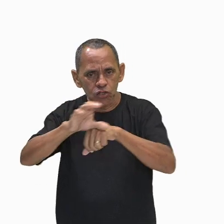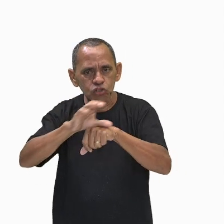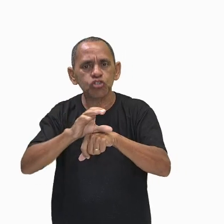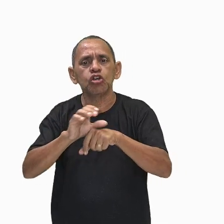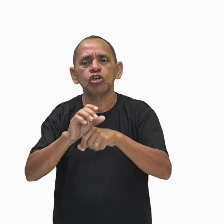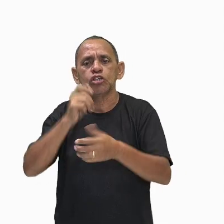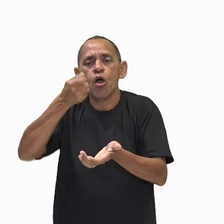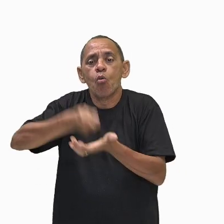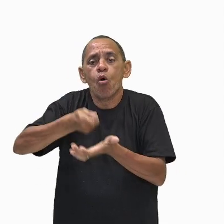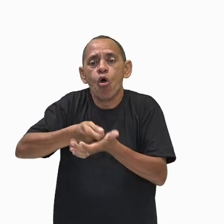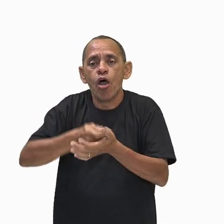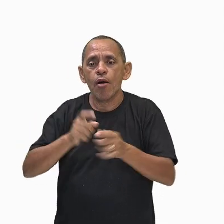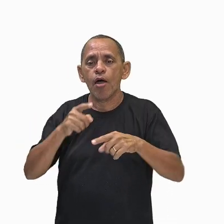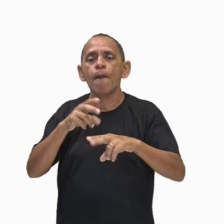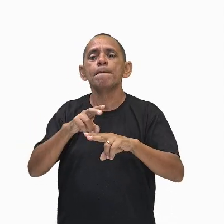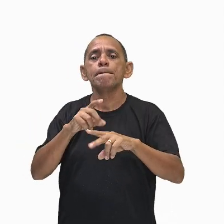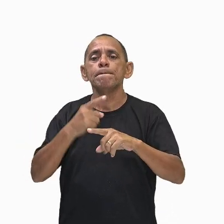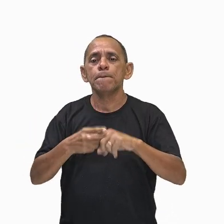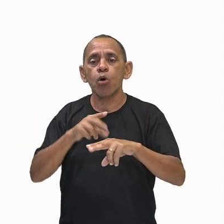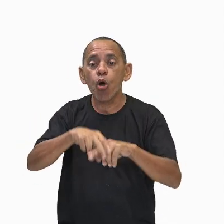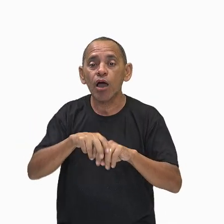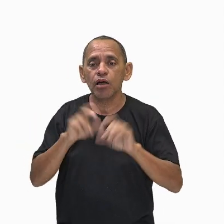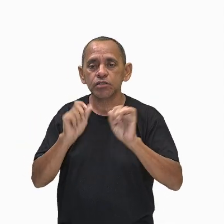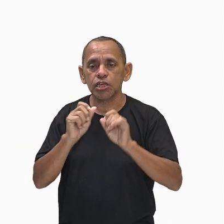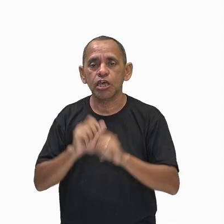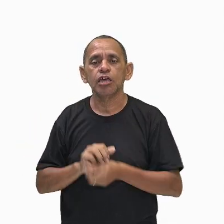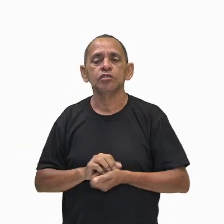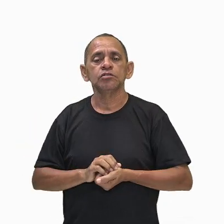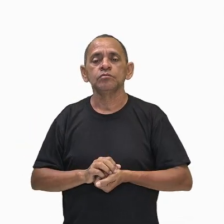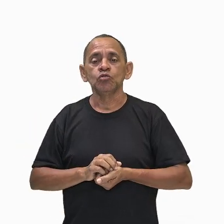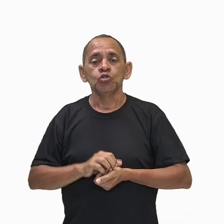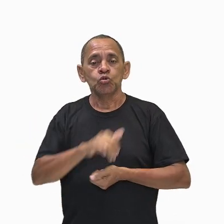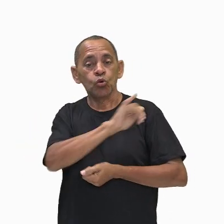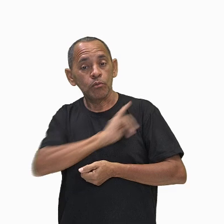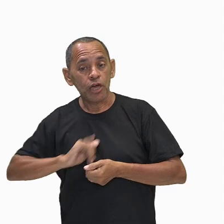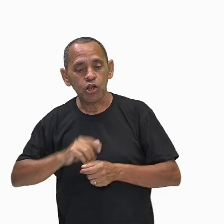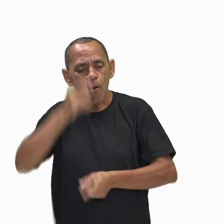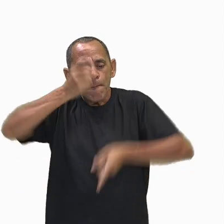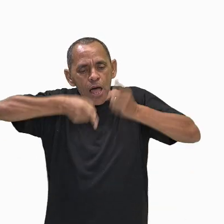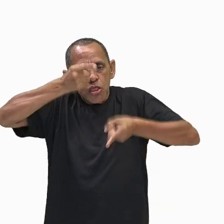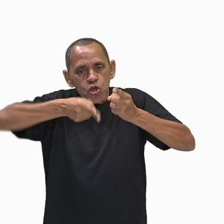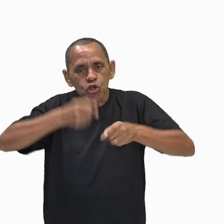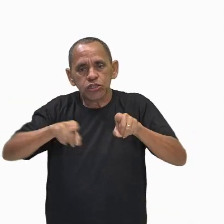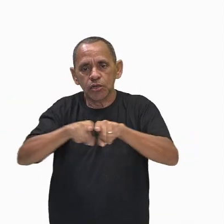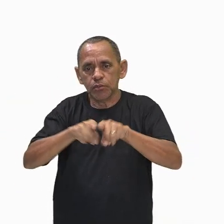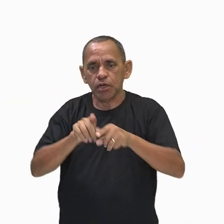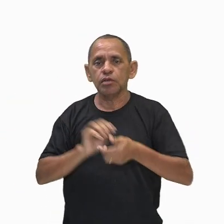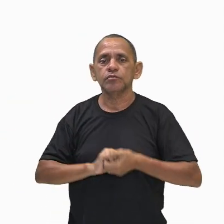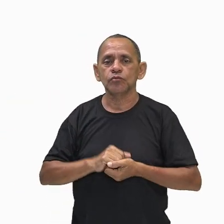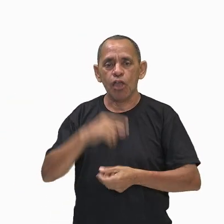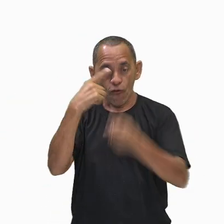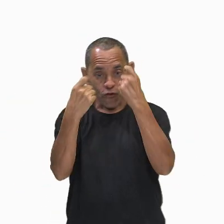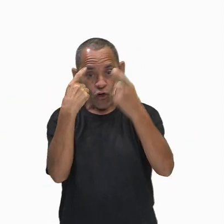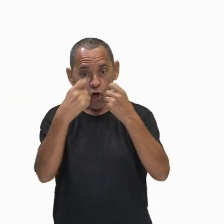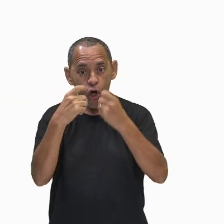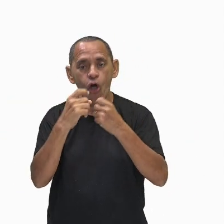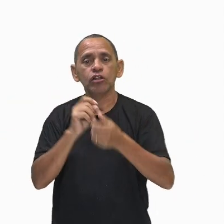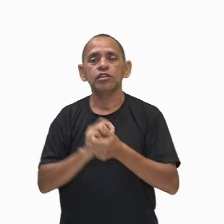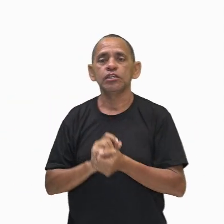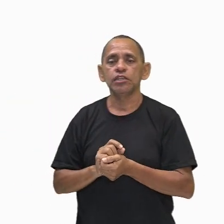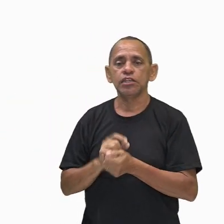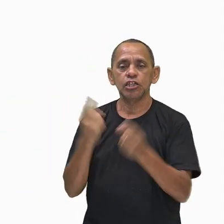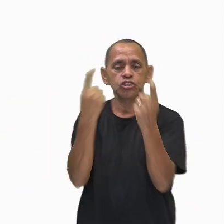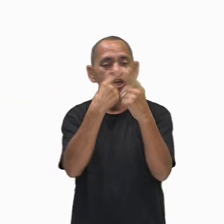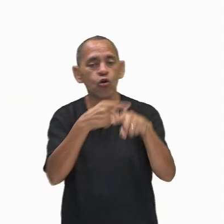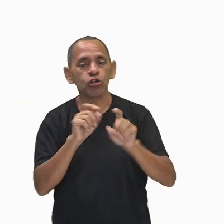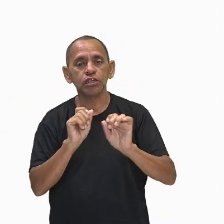ali, né, do jeito que o imperador queria, o seu poder quase ilimitado, né? Então, violência utilizada contra os líderes da Confederação do